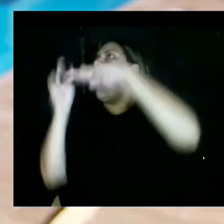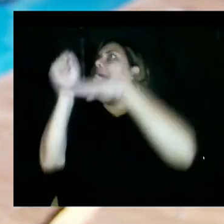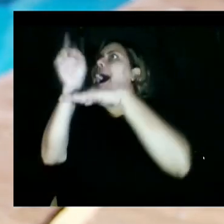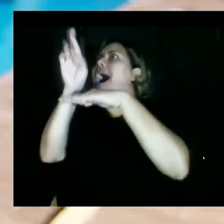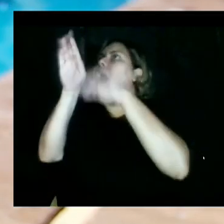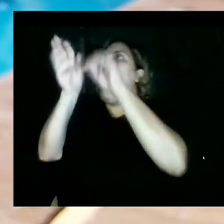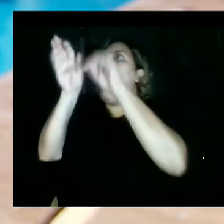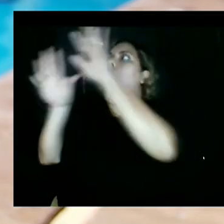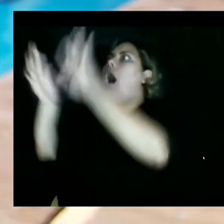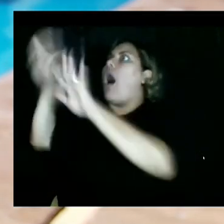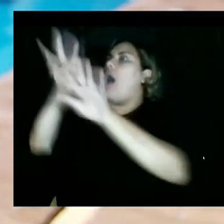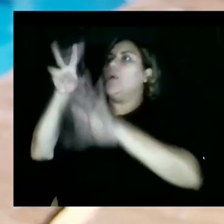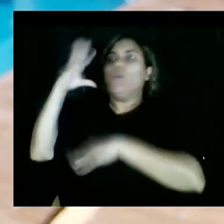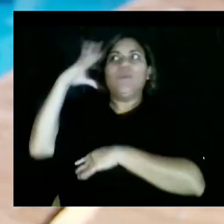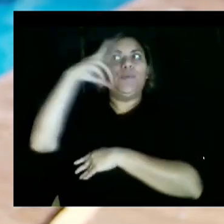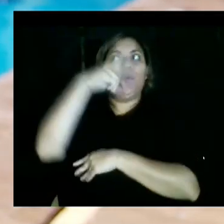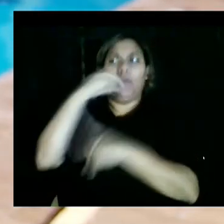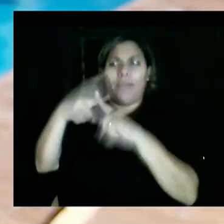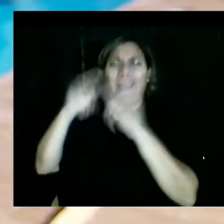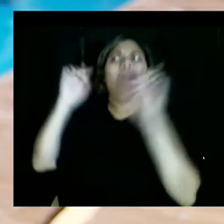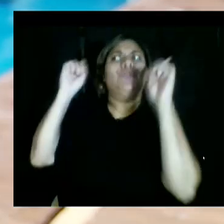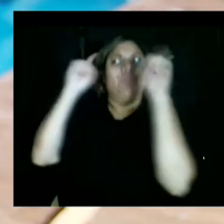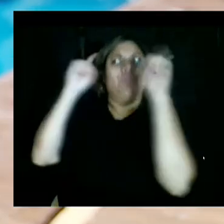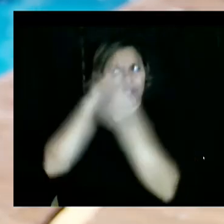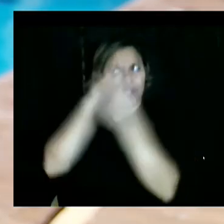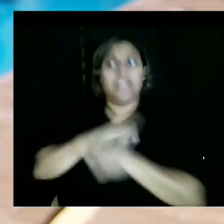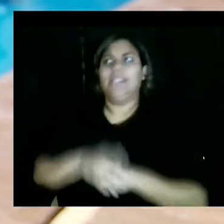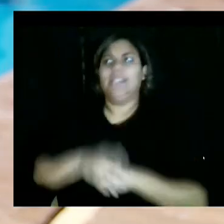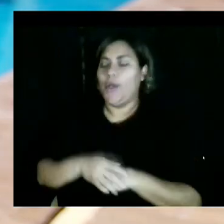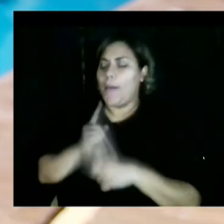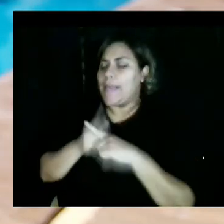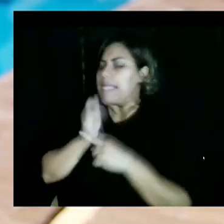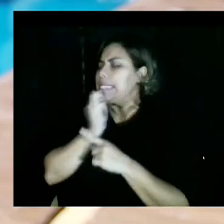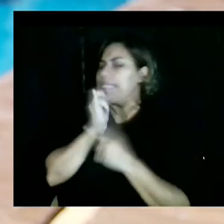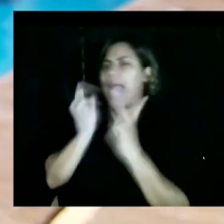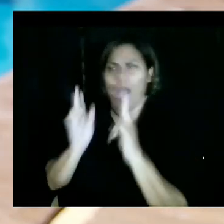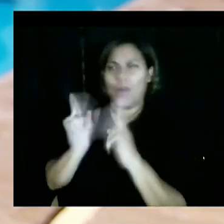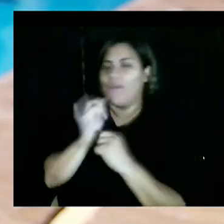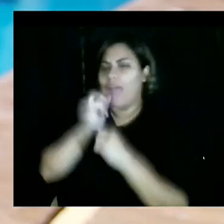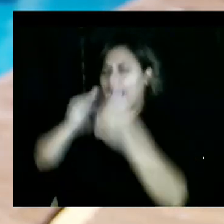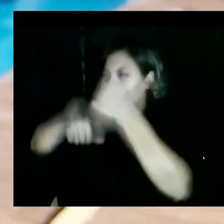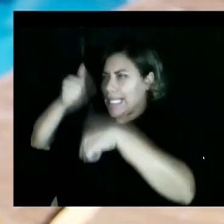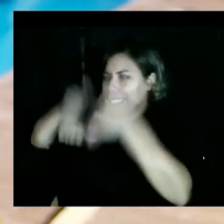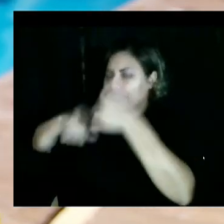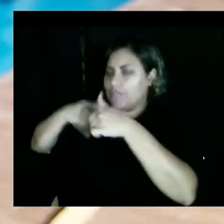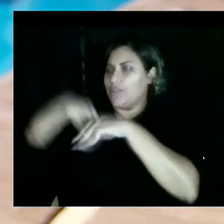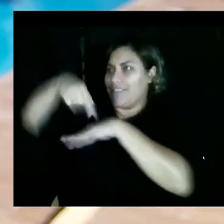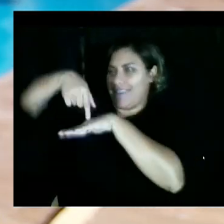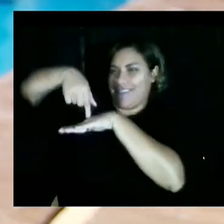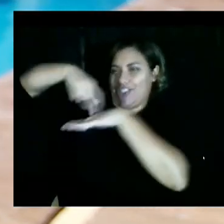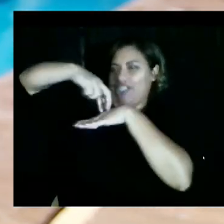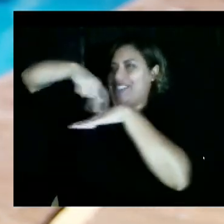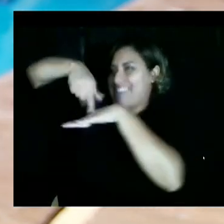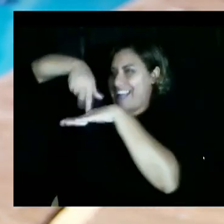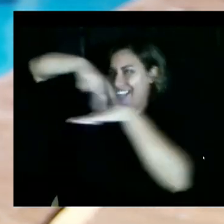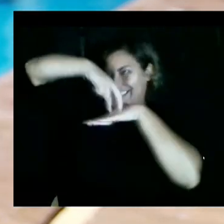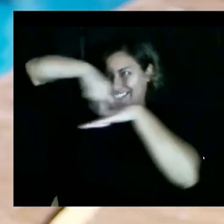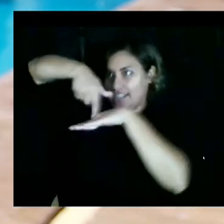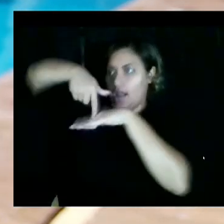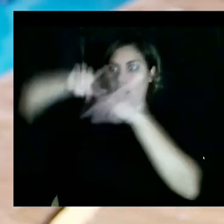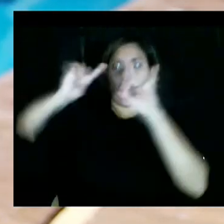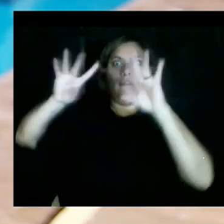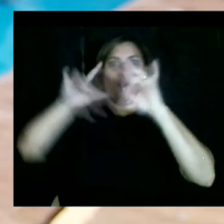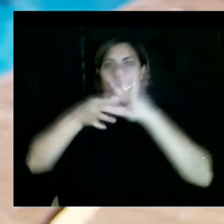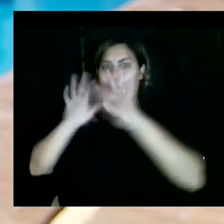entendeu? Que seria assim como você analisar uma ginástica olímpica, não? Eu penso que o grau de dificuldade